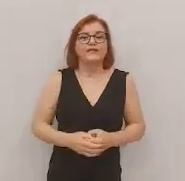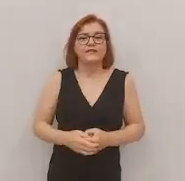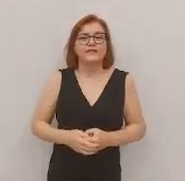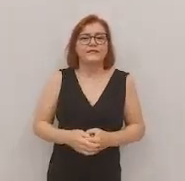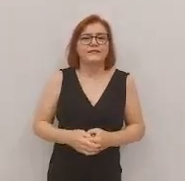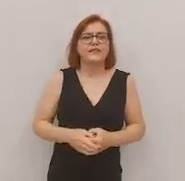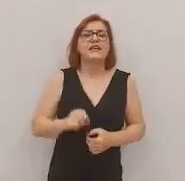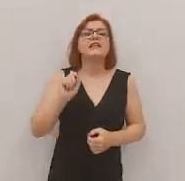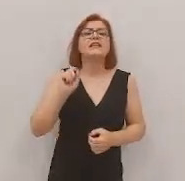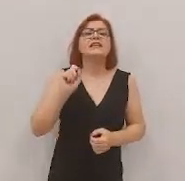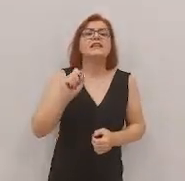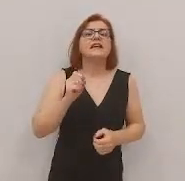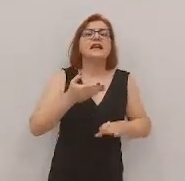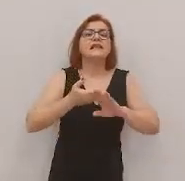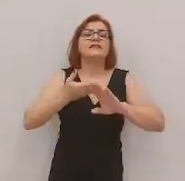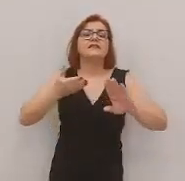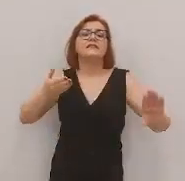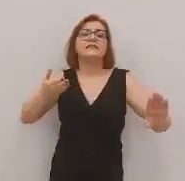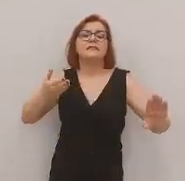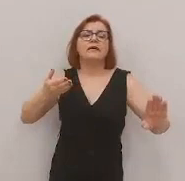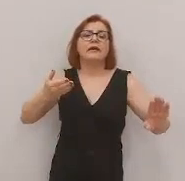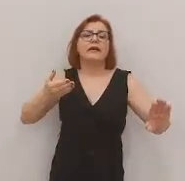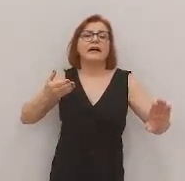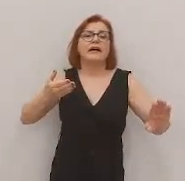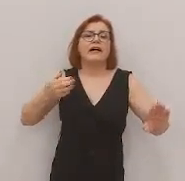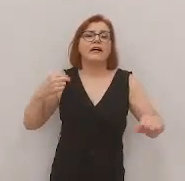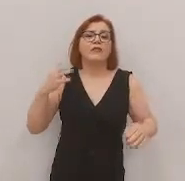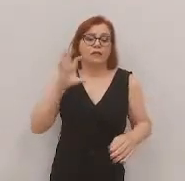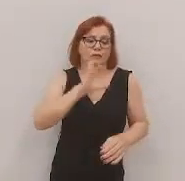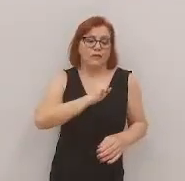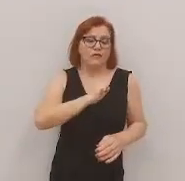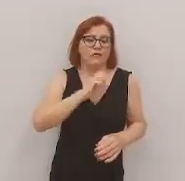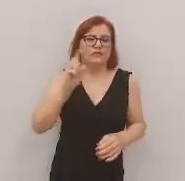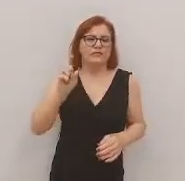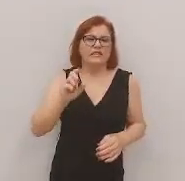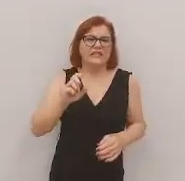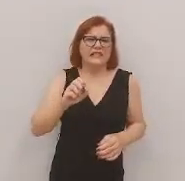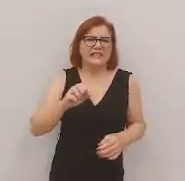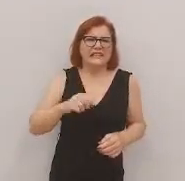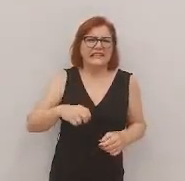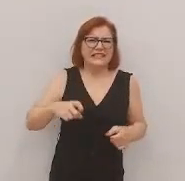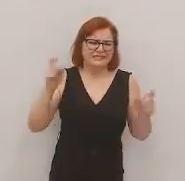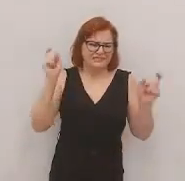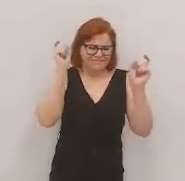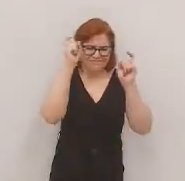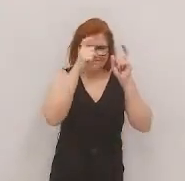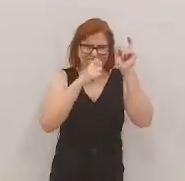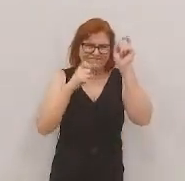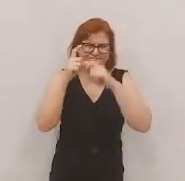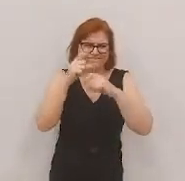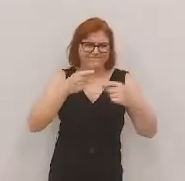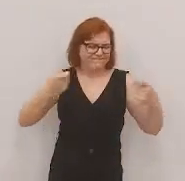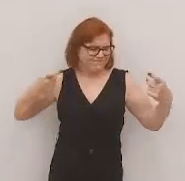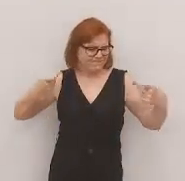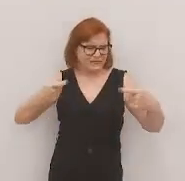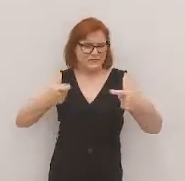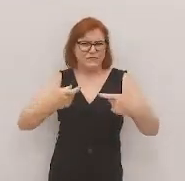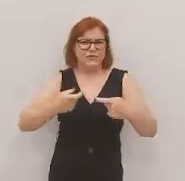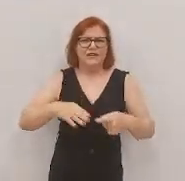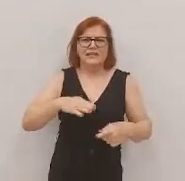Cristo? Será tribulação? Ou angústia? Ou perseguição? Ou